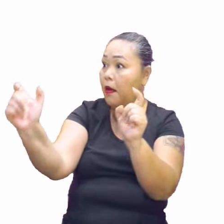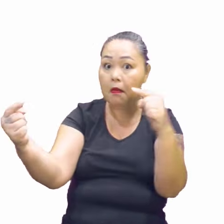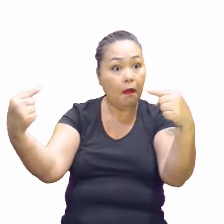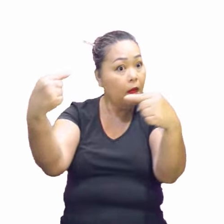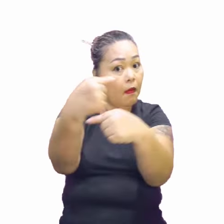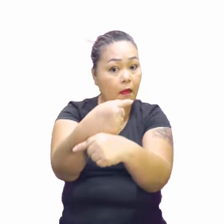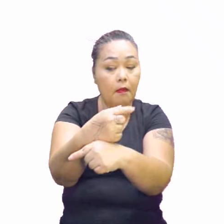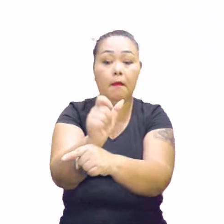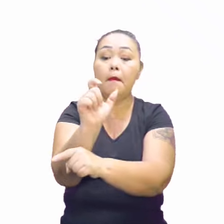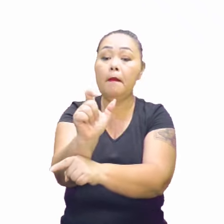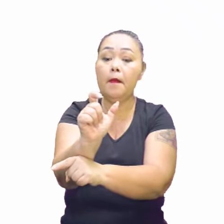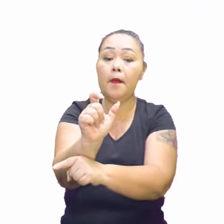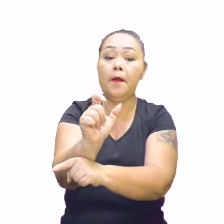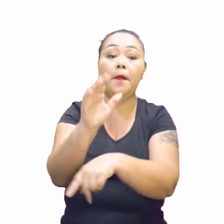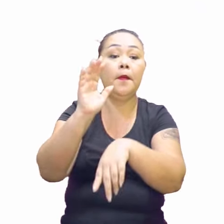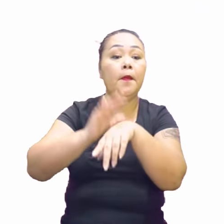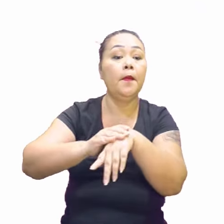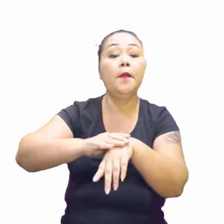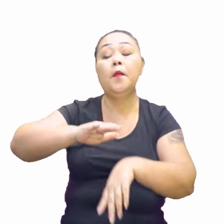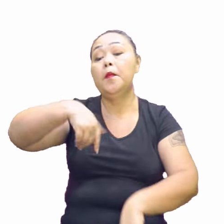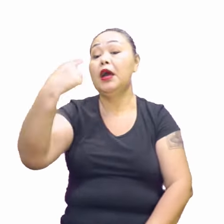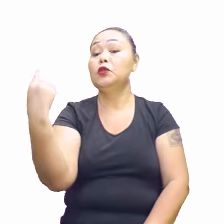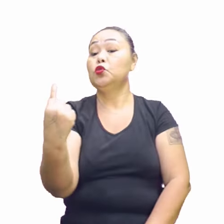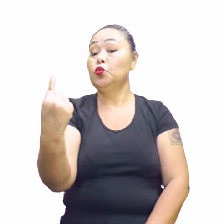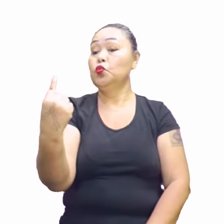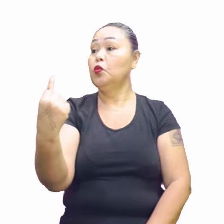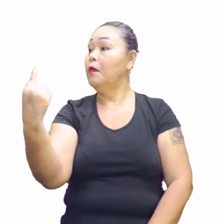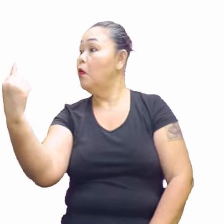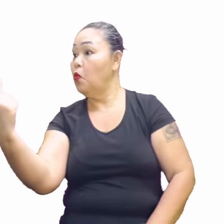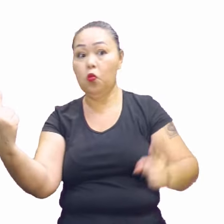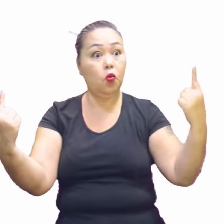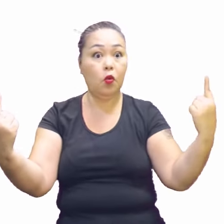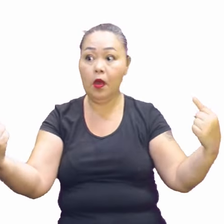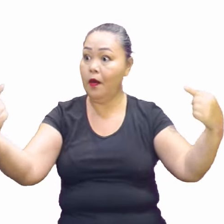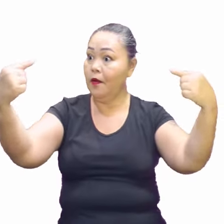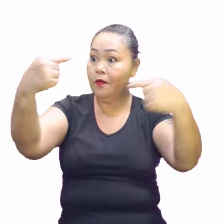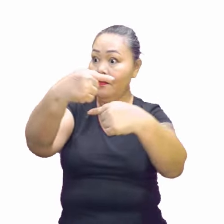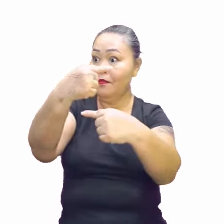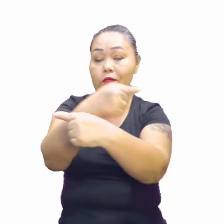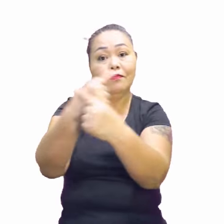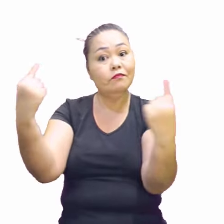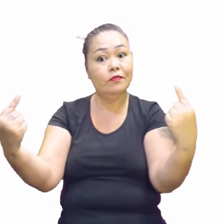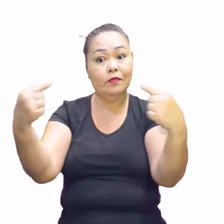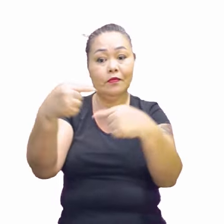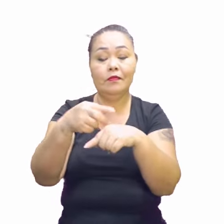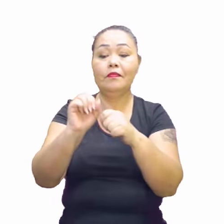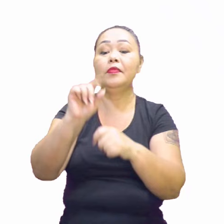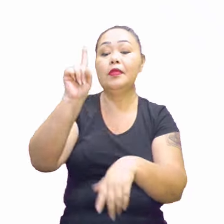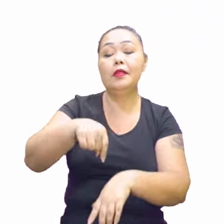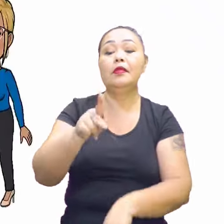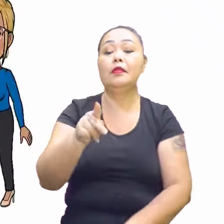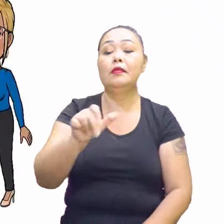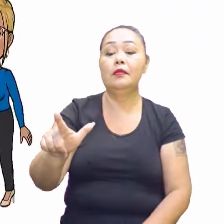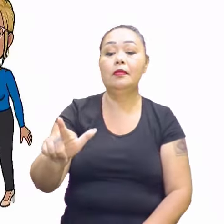aparecer a expressão mais de um, tem que ficar o quê?